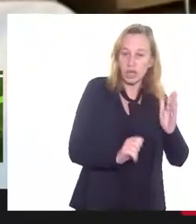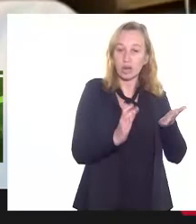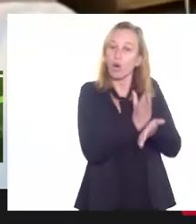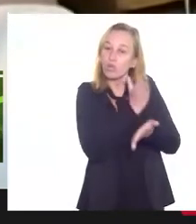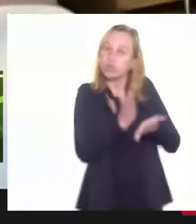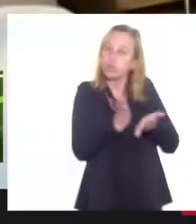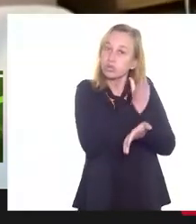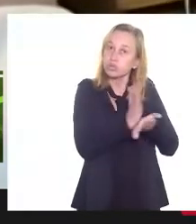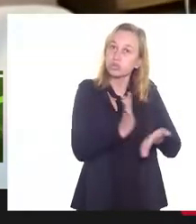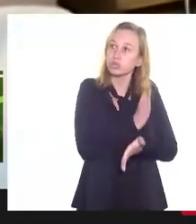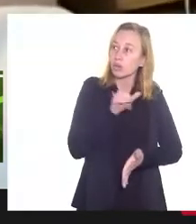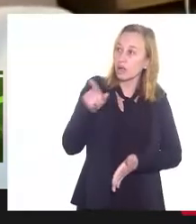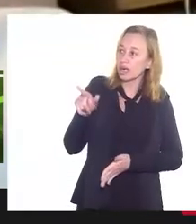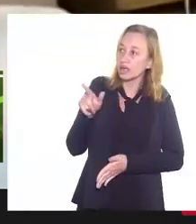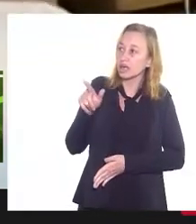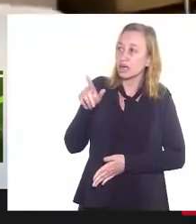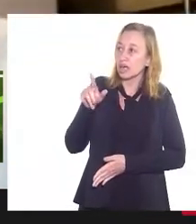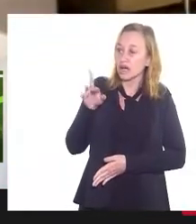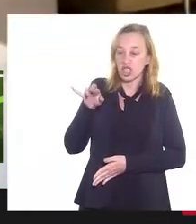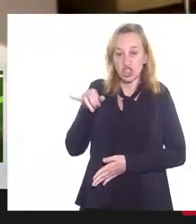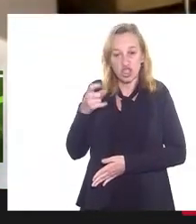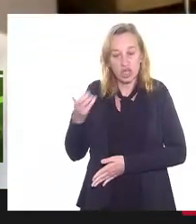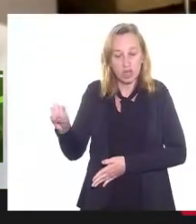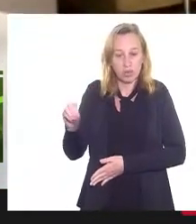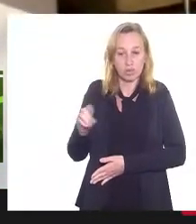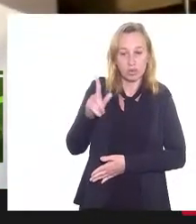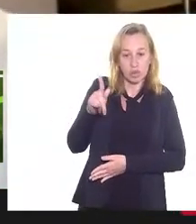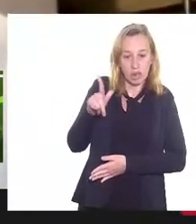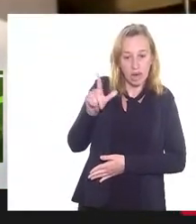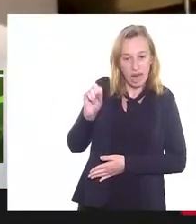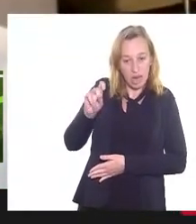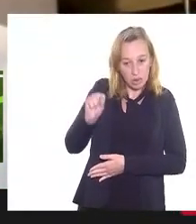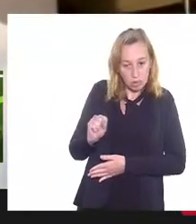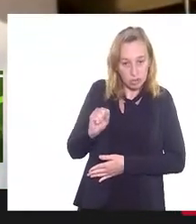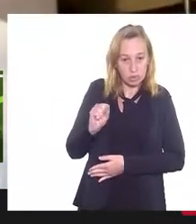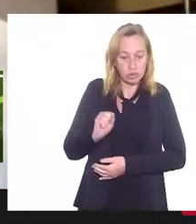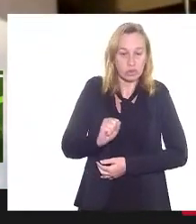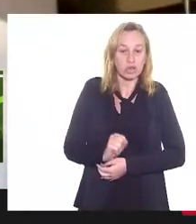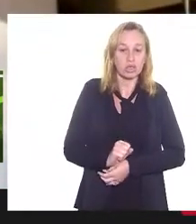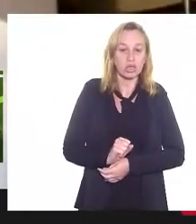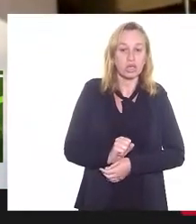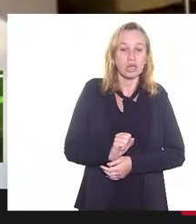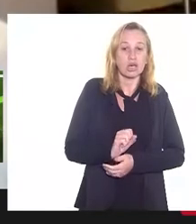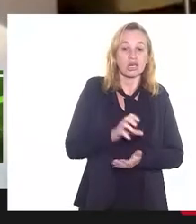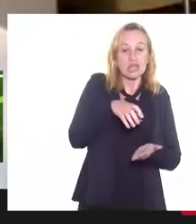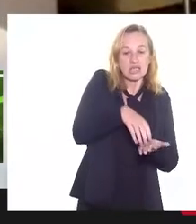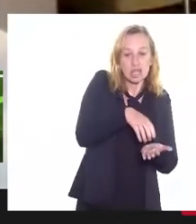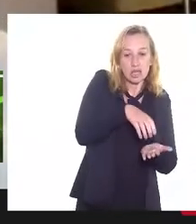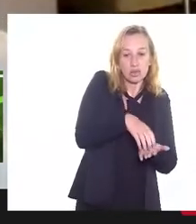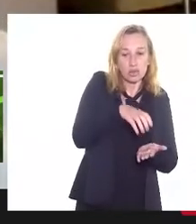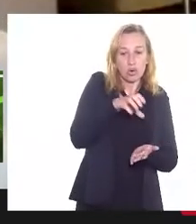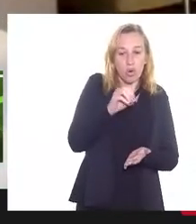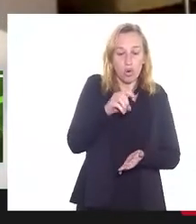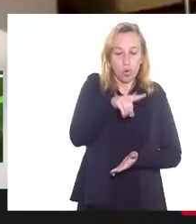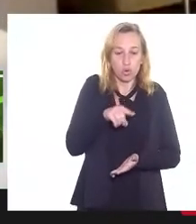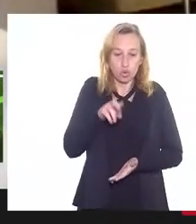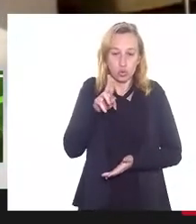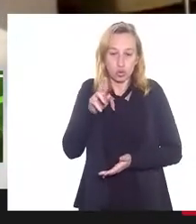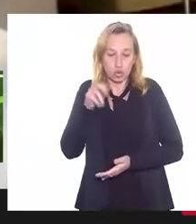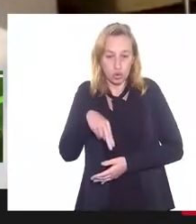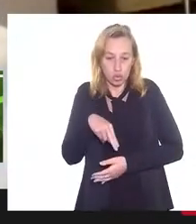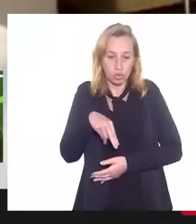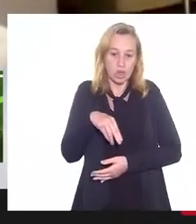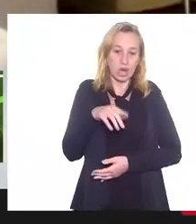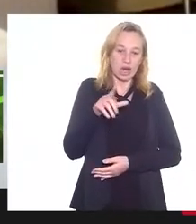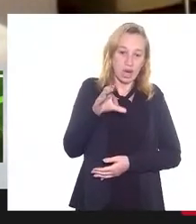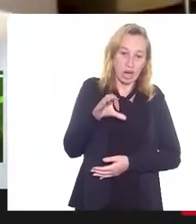em alguns terreiros aí na região dos lagos, né? Araruama, no Centro Oxum da Cachoeira, na Casa de Caridade Cabana do Pai Tomé,